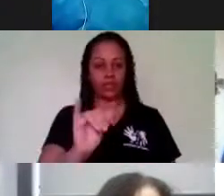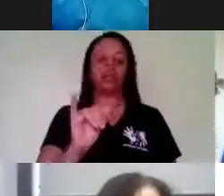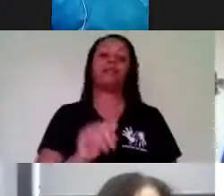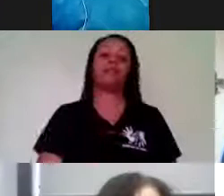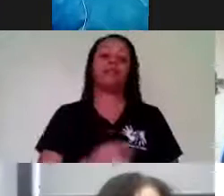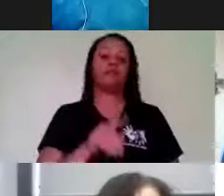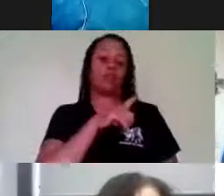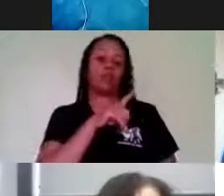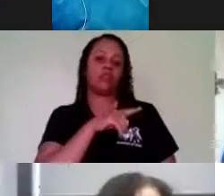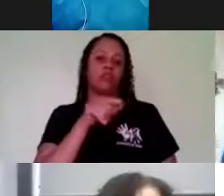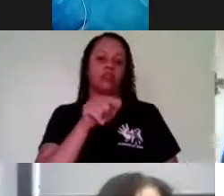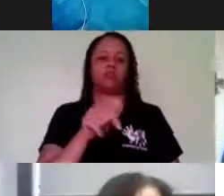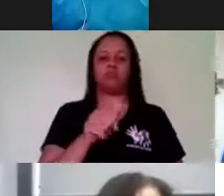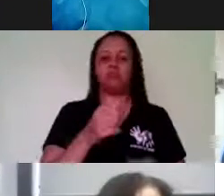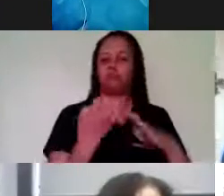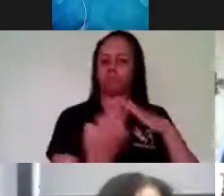né, e